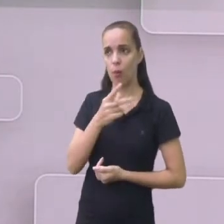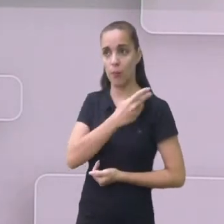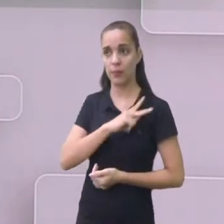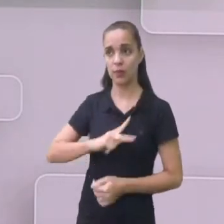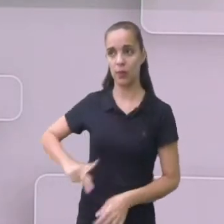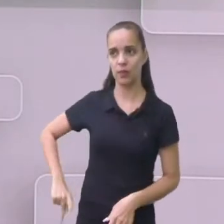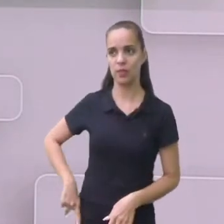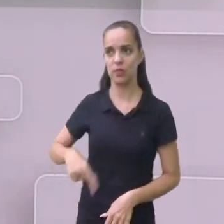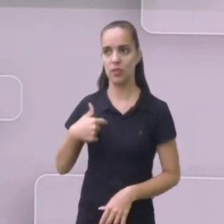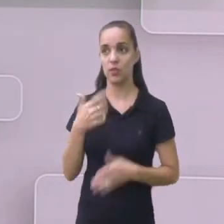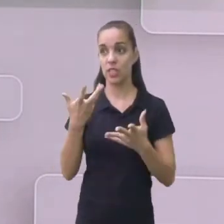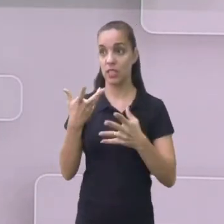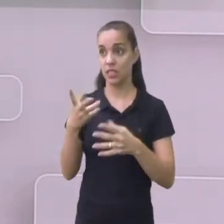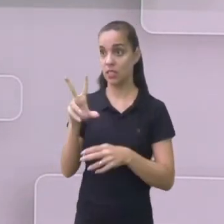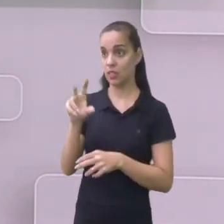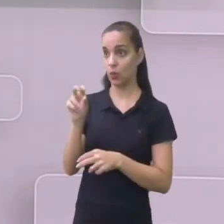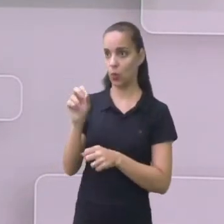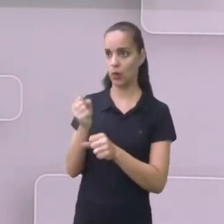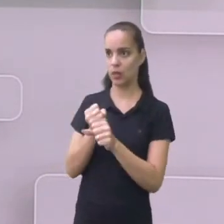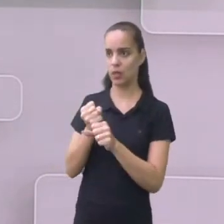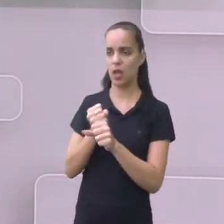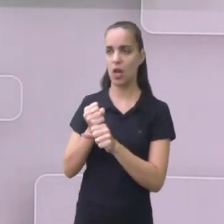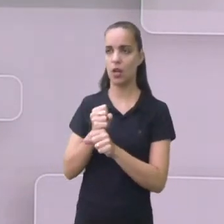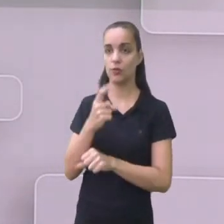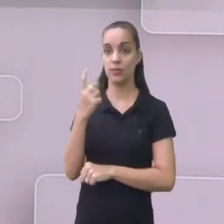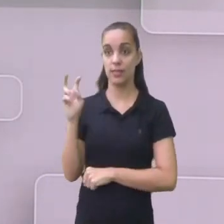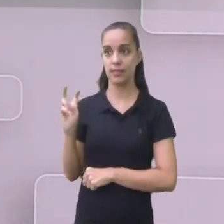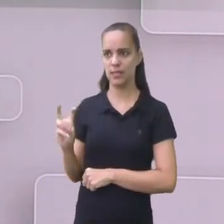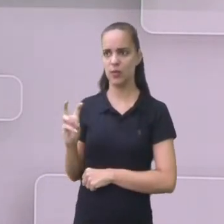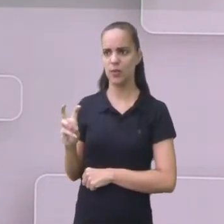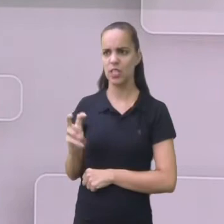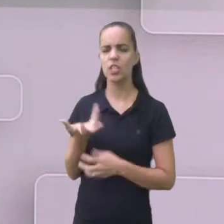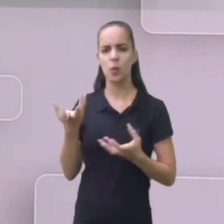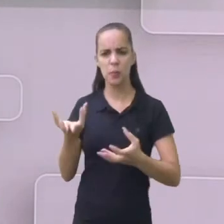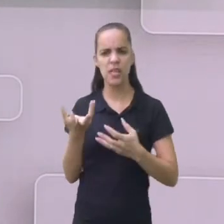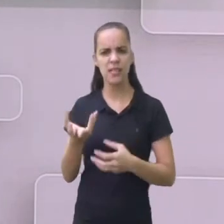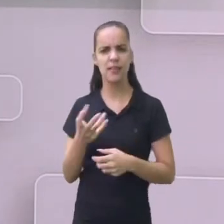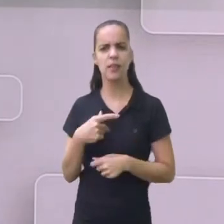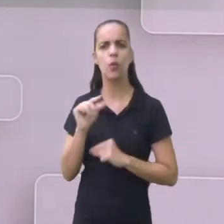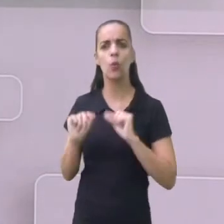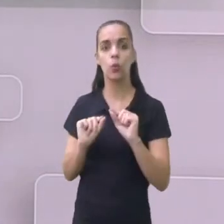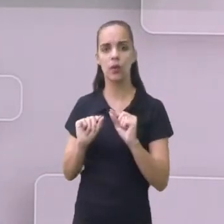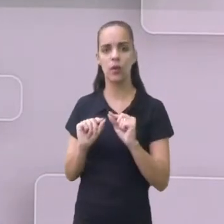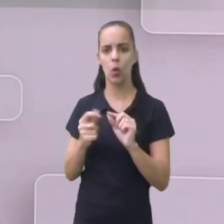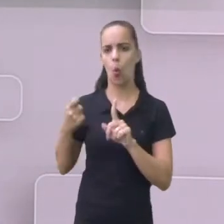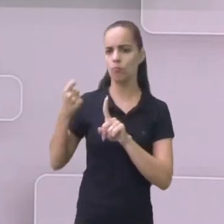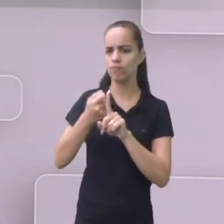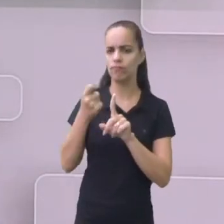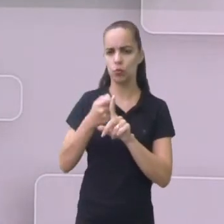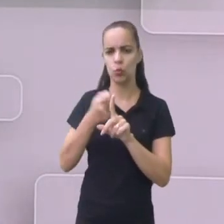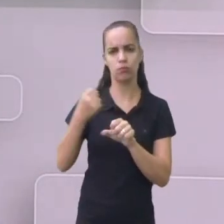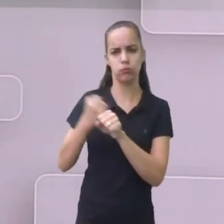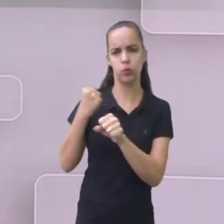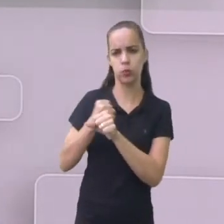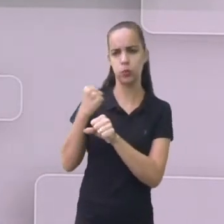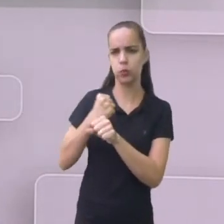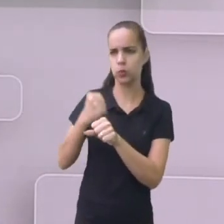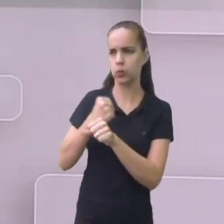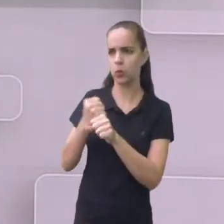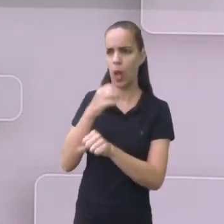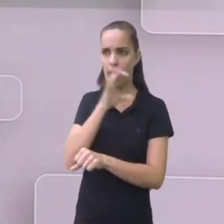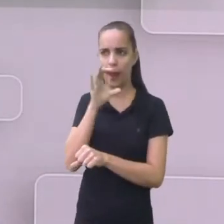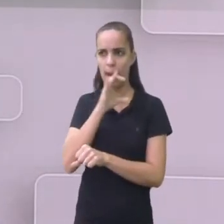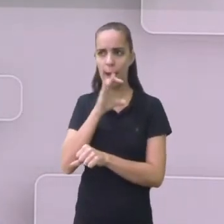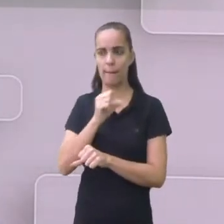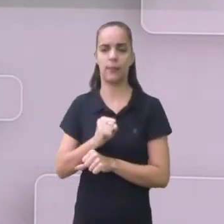fazer 50 anos em 5. Então ele queria realmente que todo o processo do país acontecesse